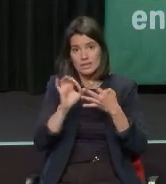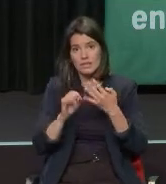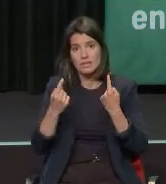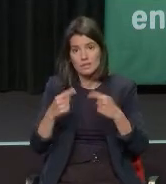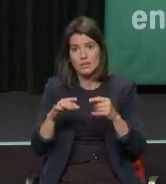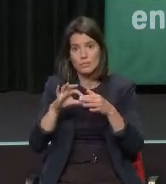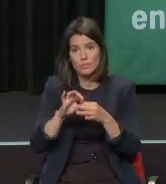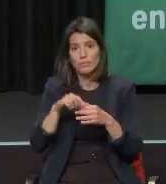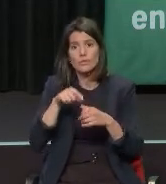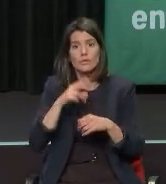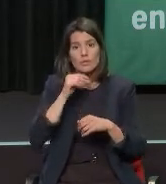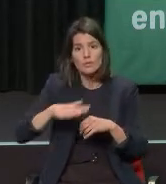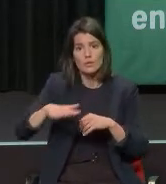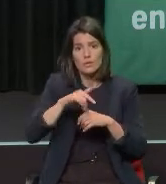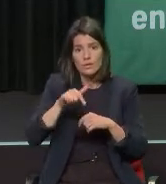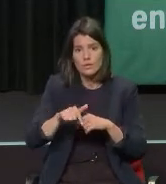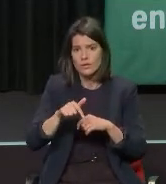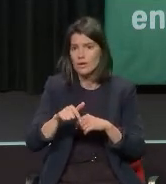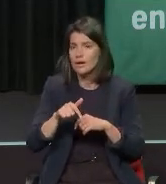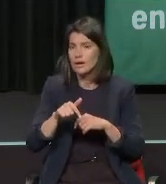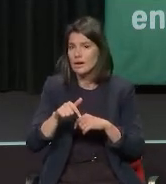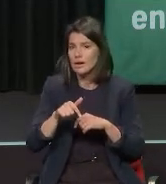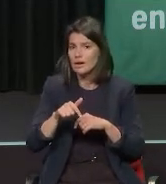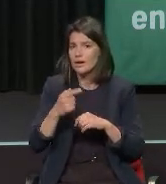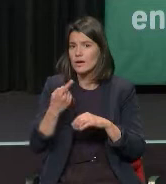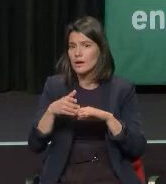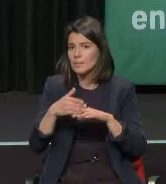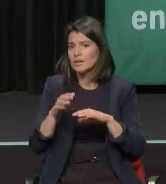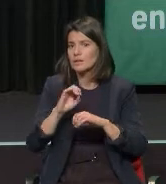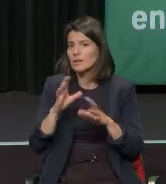parâmetros. Esta forte correlação